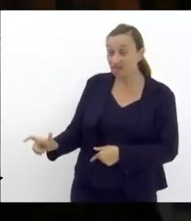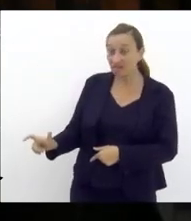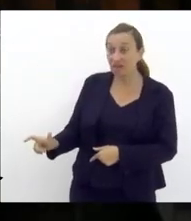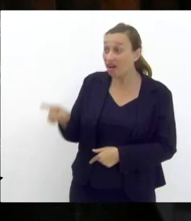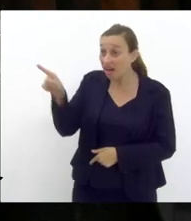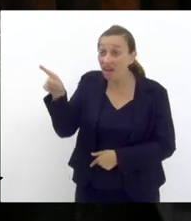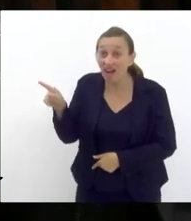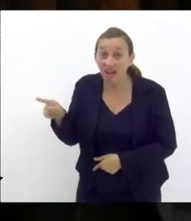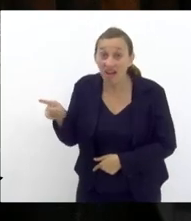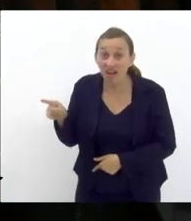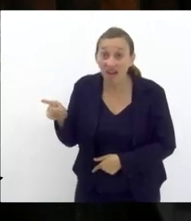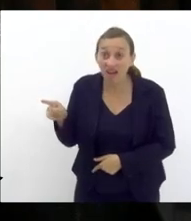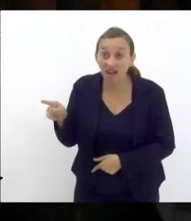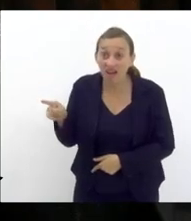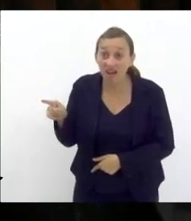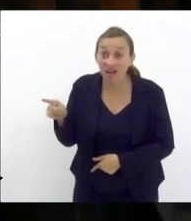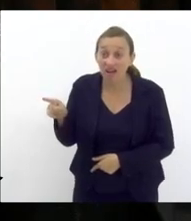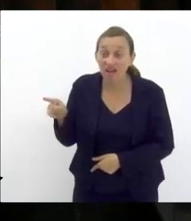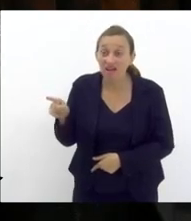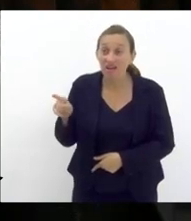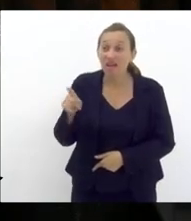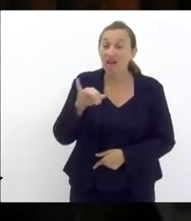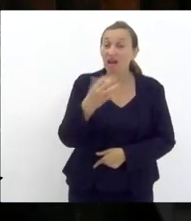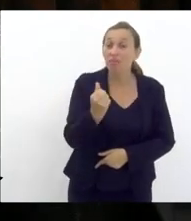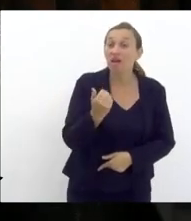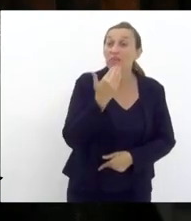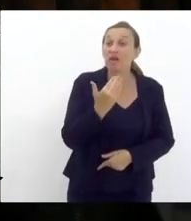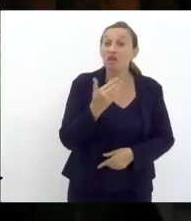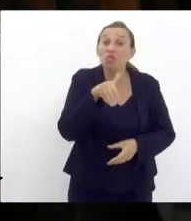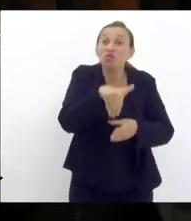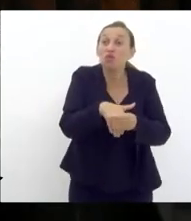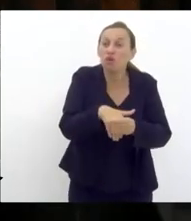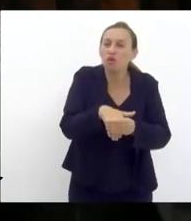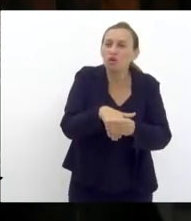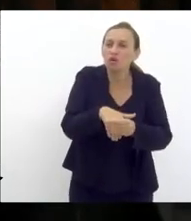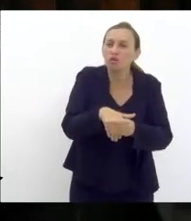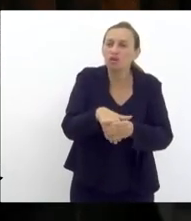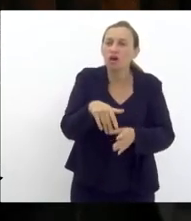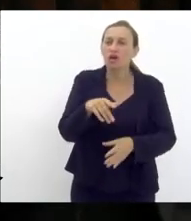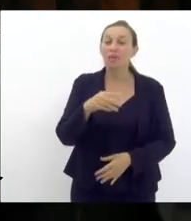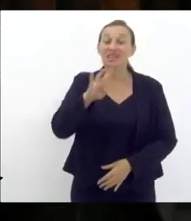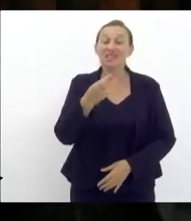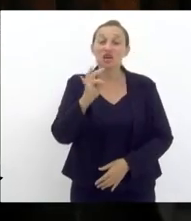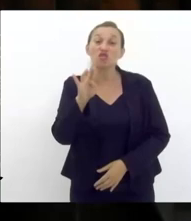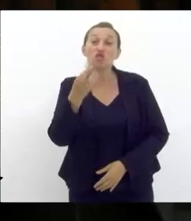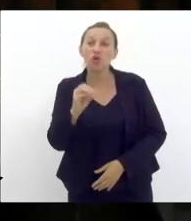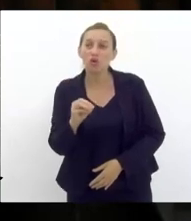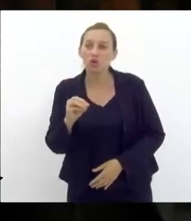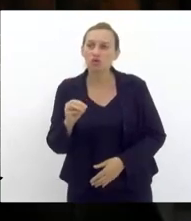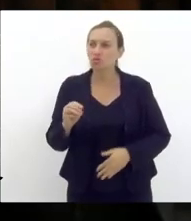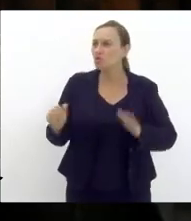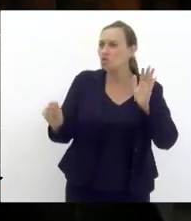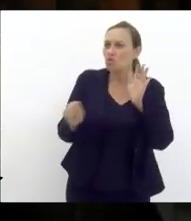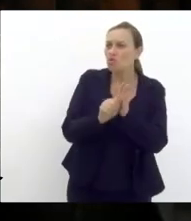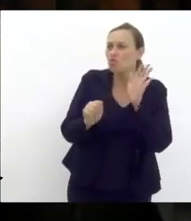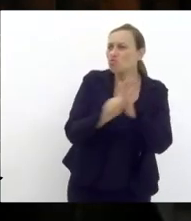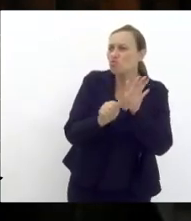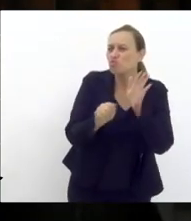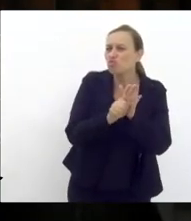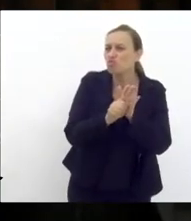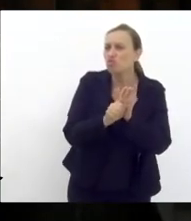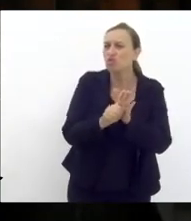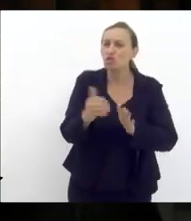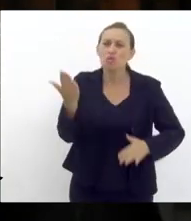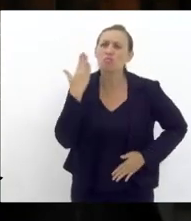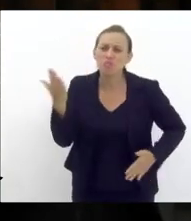visto que ela fez campanha e pediu volta voto o Marcelo frouxo um maconheiro que defende a legalização